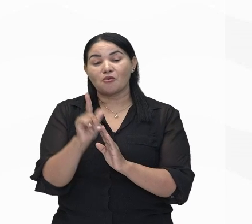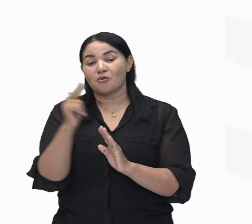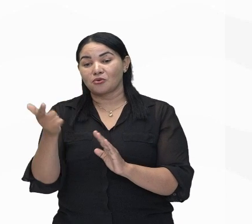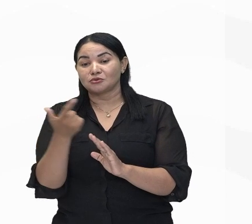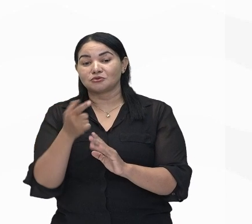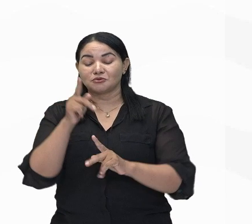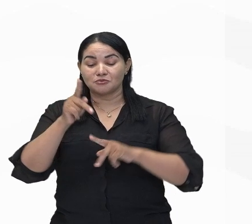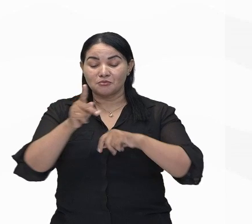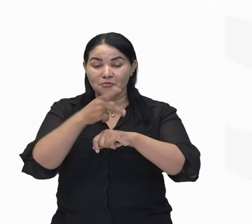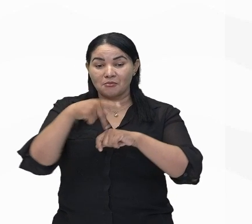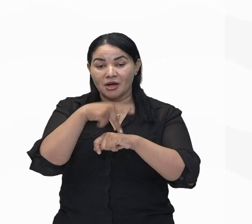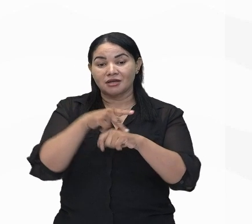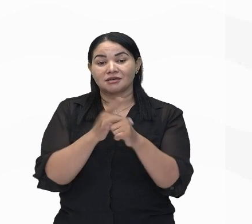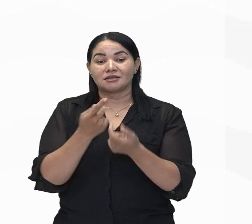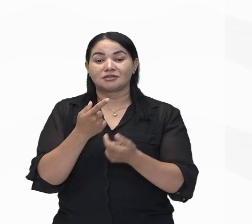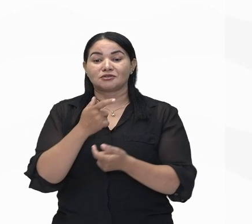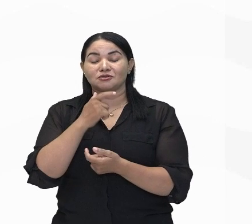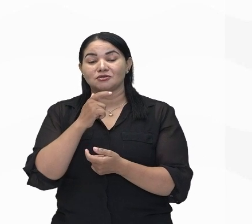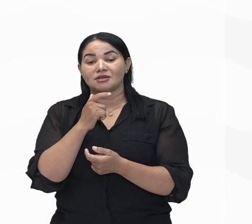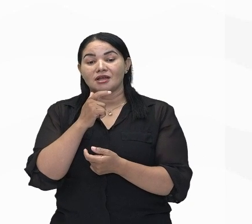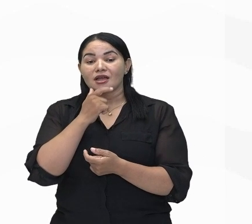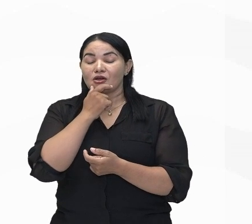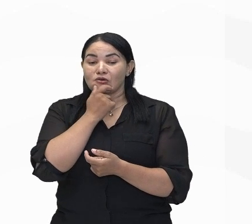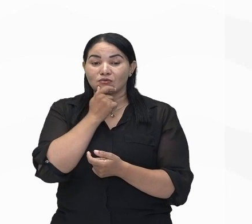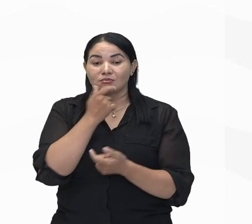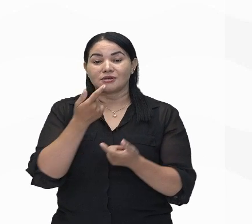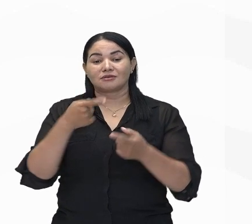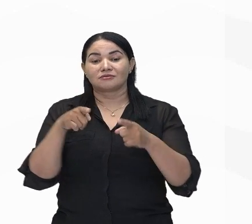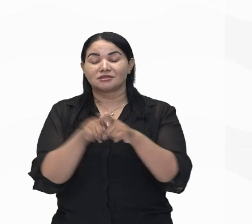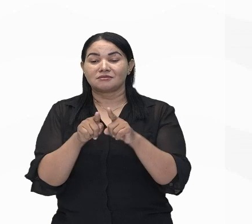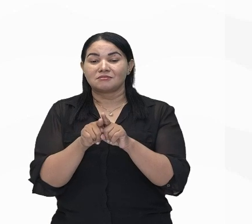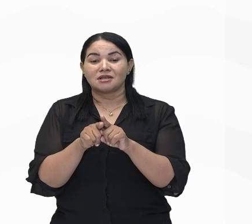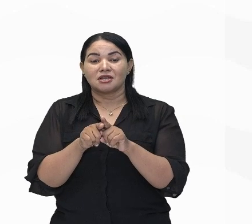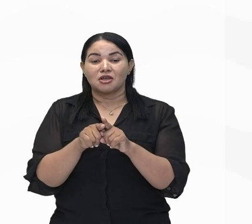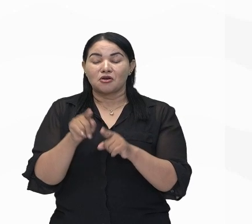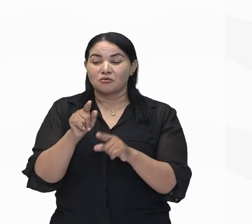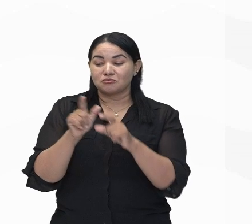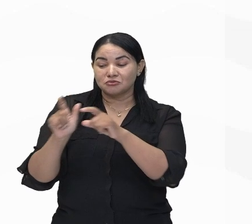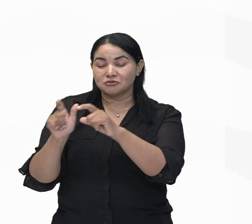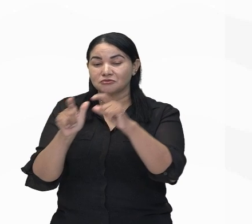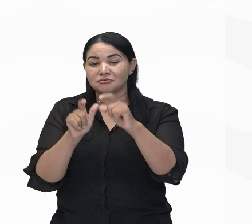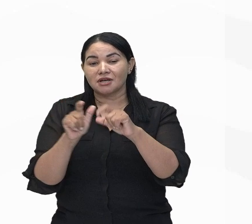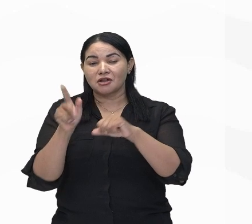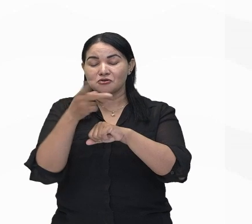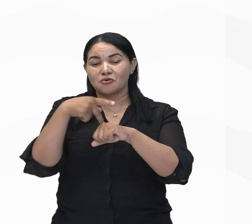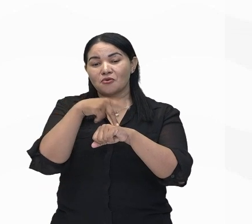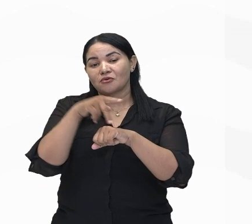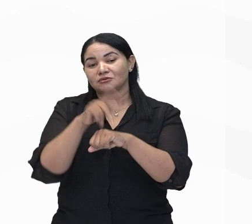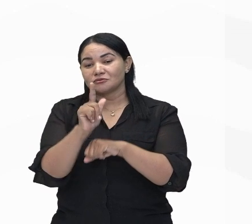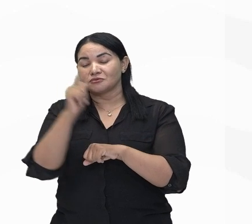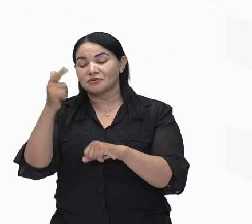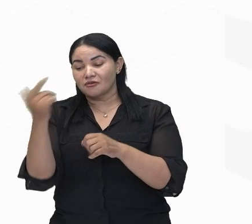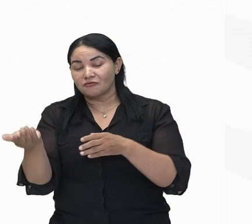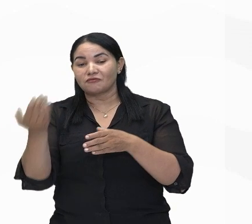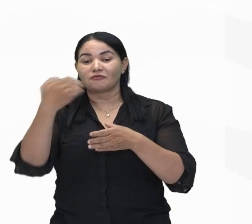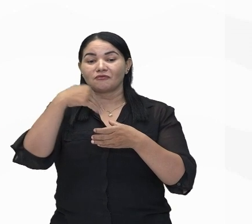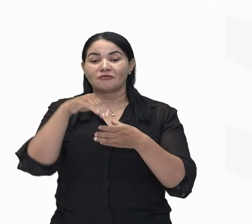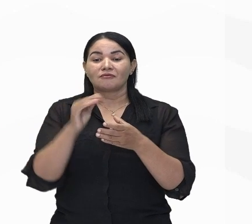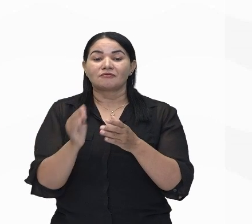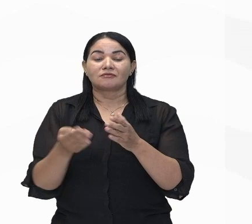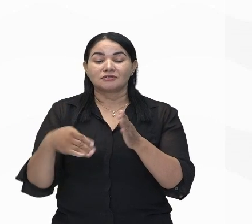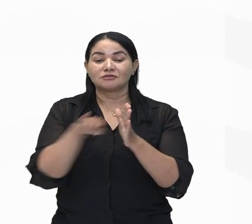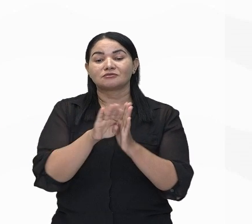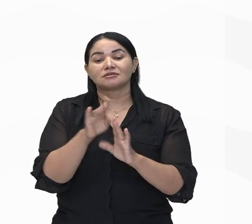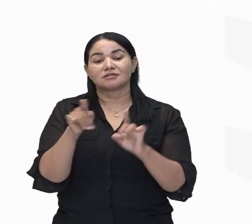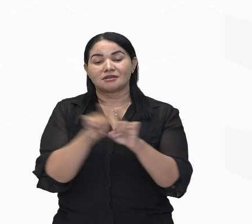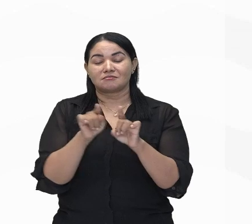aqui europeus, asiáticos, né, gente do Oriente Médio. Então nós temos aqui essa diversidade